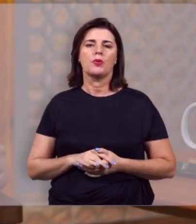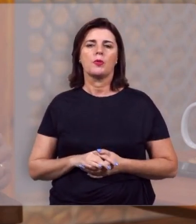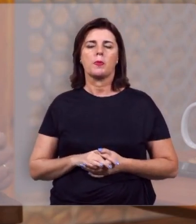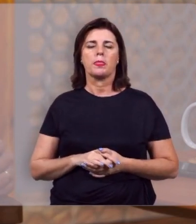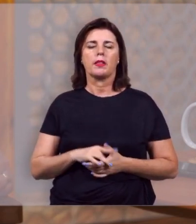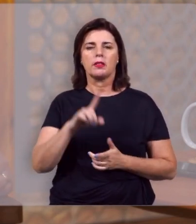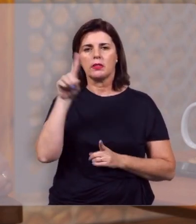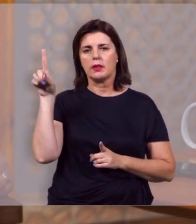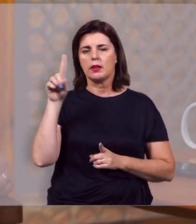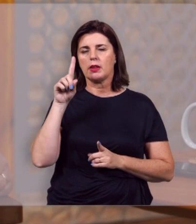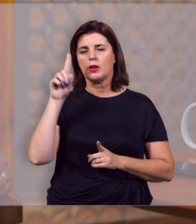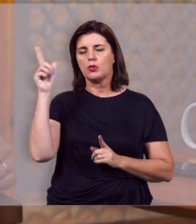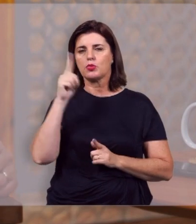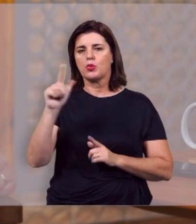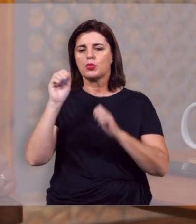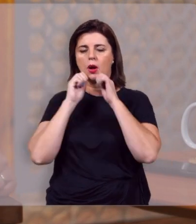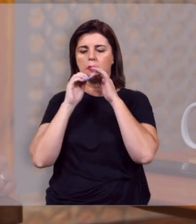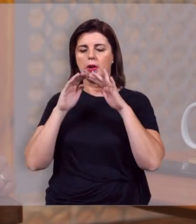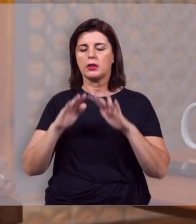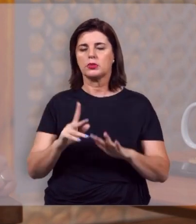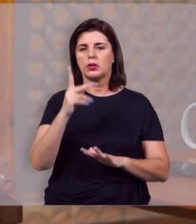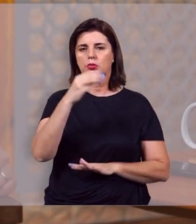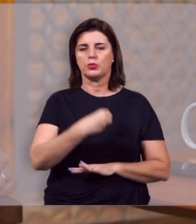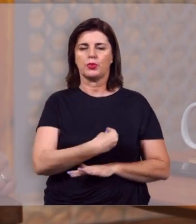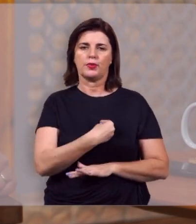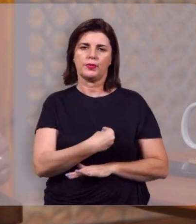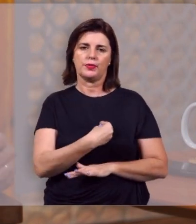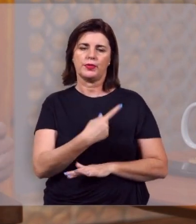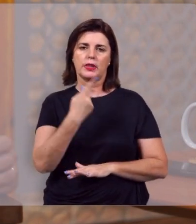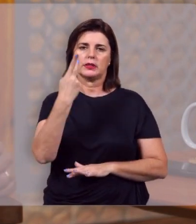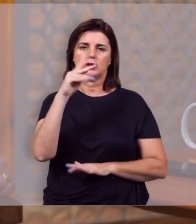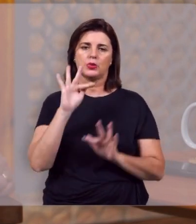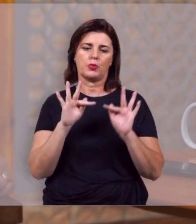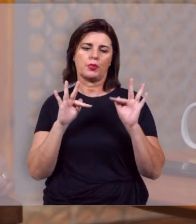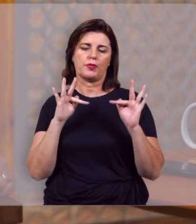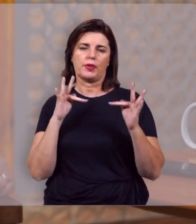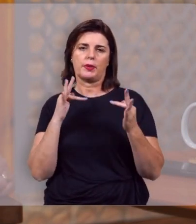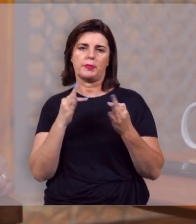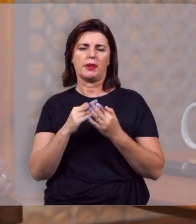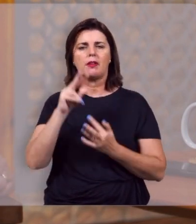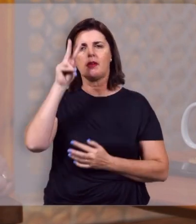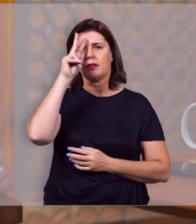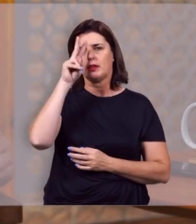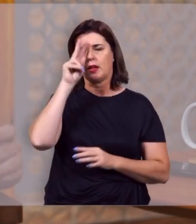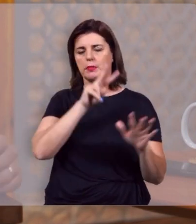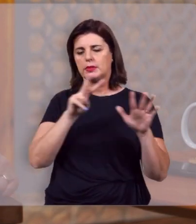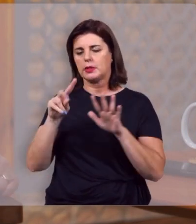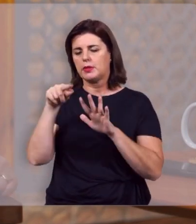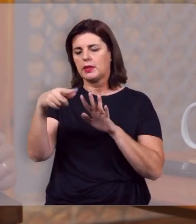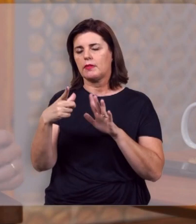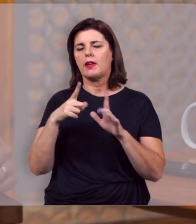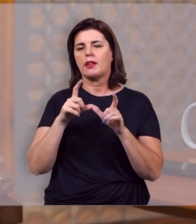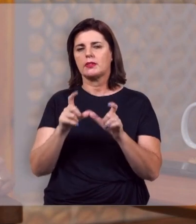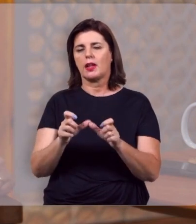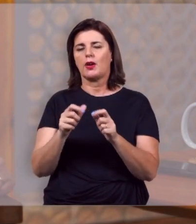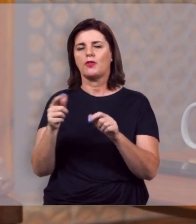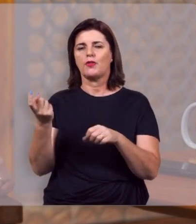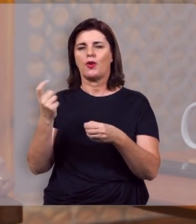ipb.org.br. Que Deus continue abençoando a sua vida, a sua família. E lembre-se, semana que vem